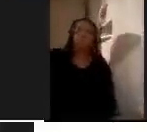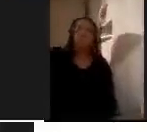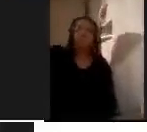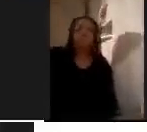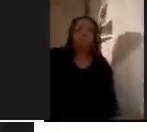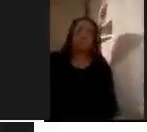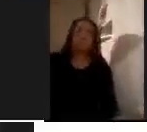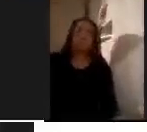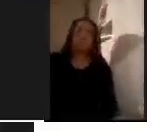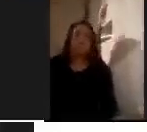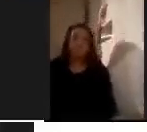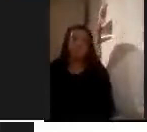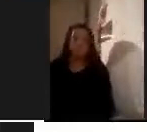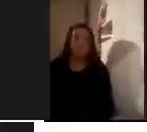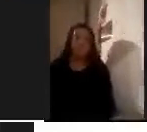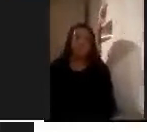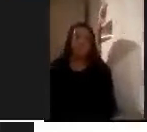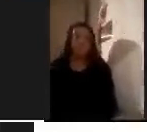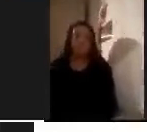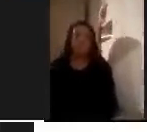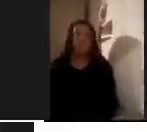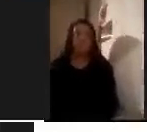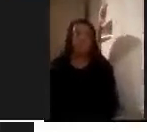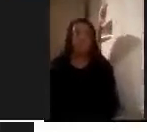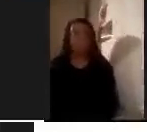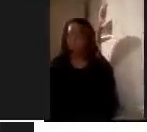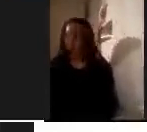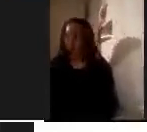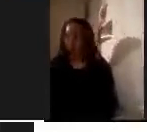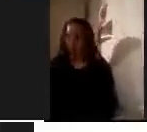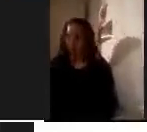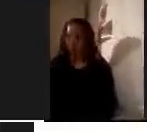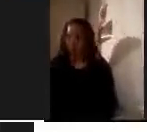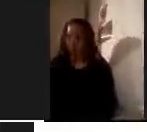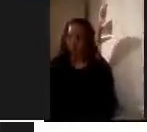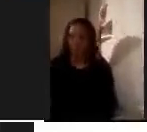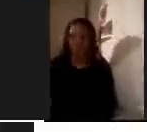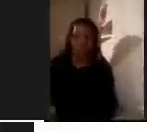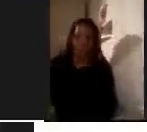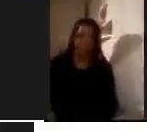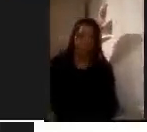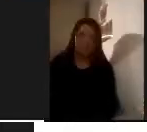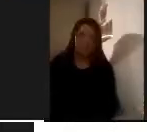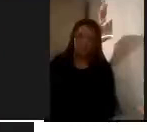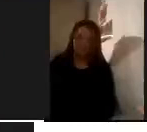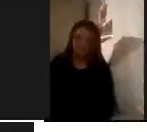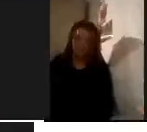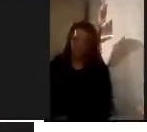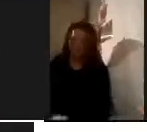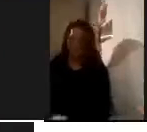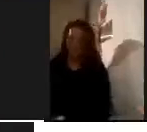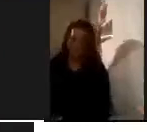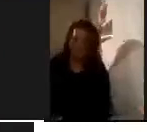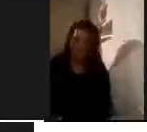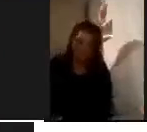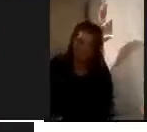Que vai endurecer. Vai endurecer. Vai O leite vai empedrar. empedrar. Uhum. Então, o leite empedrar Nossa. pode criar o quê?